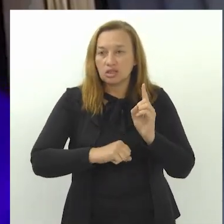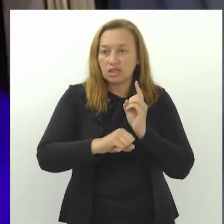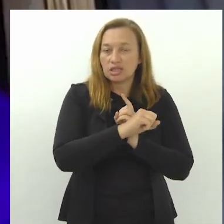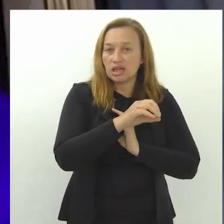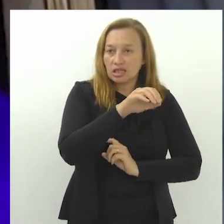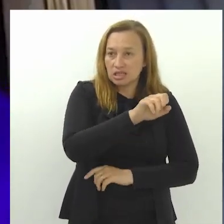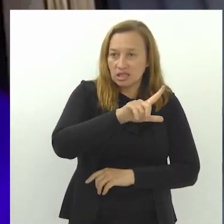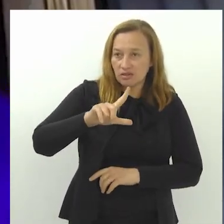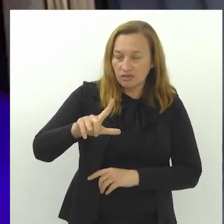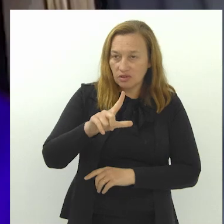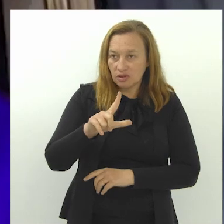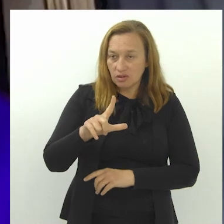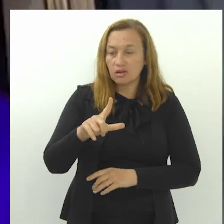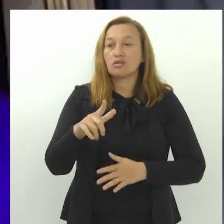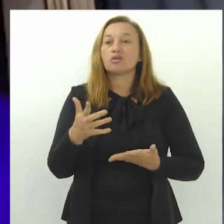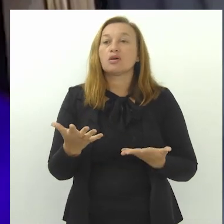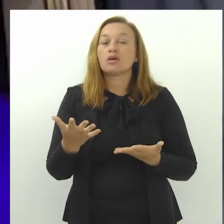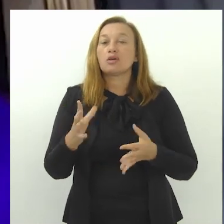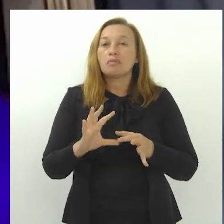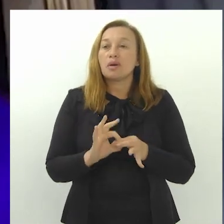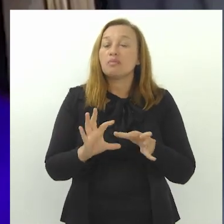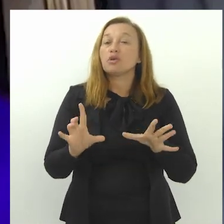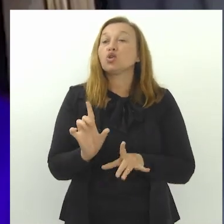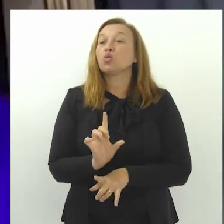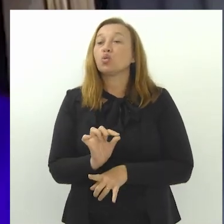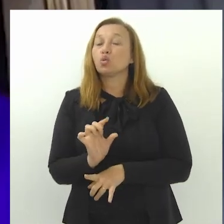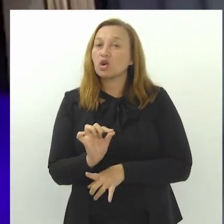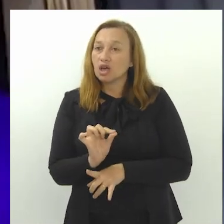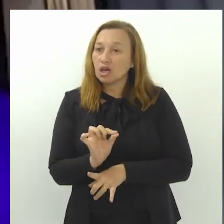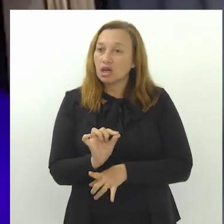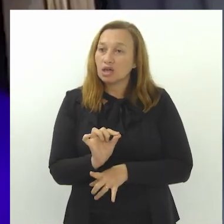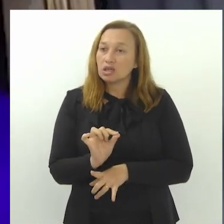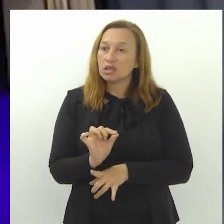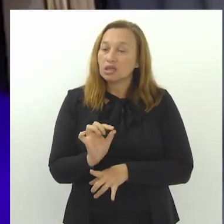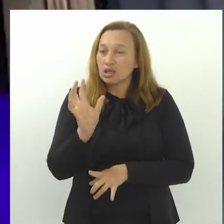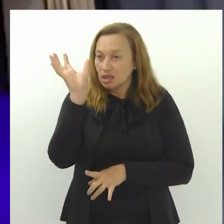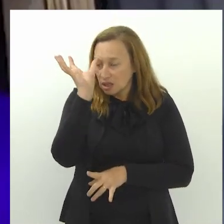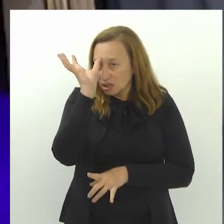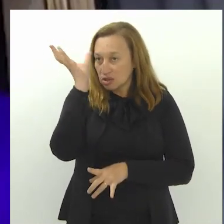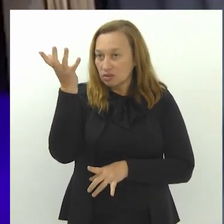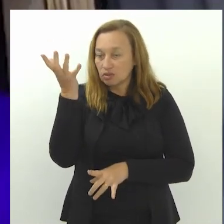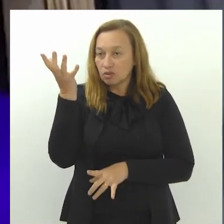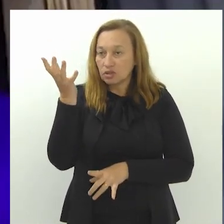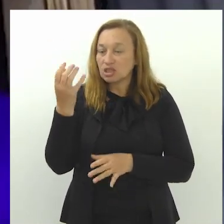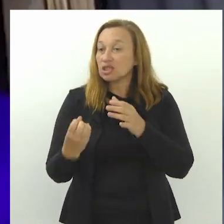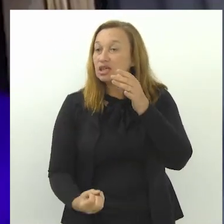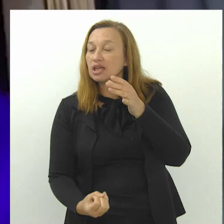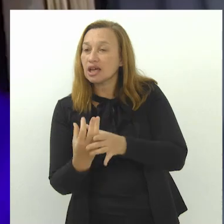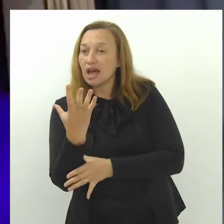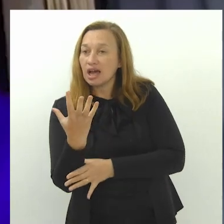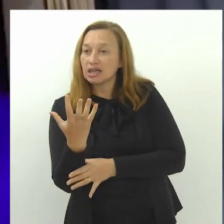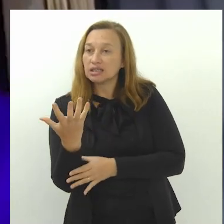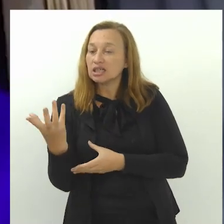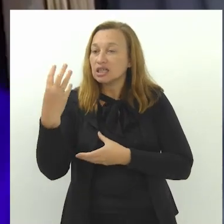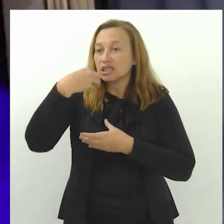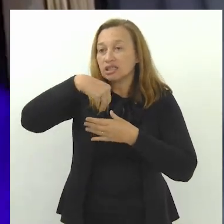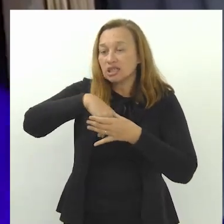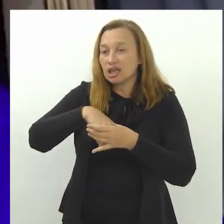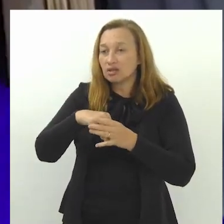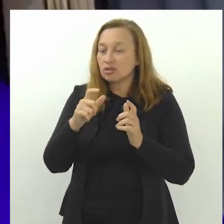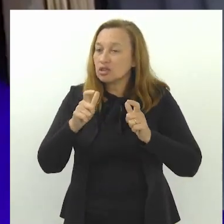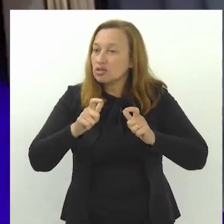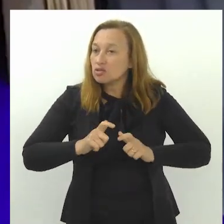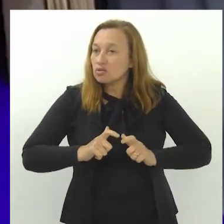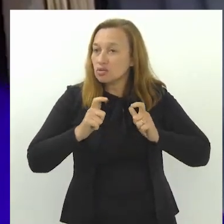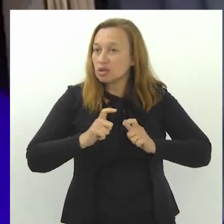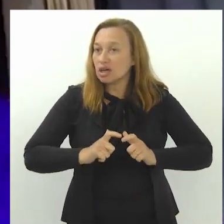sociedade civil em torno de fóruns multilaterais permite que as soluções construídas dentro